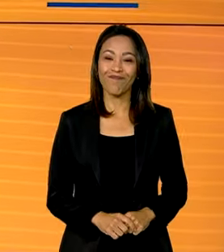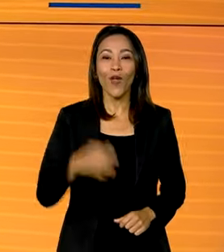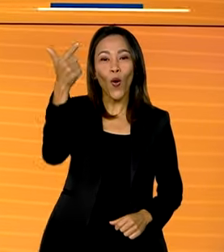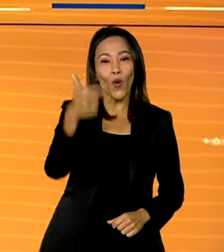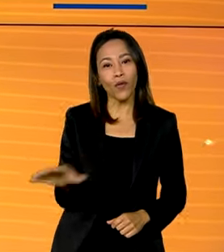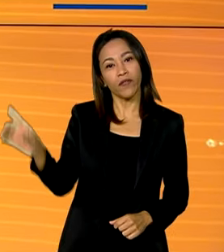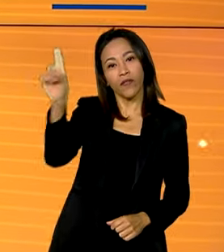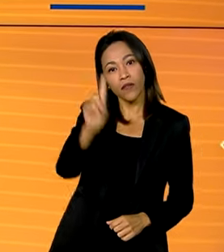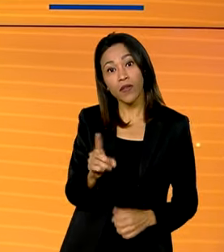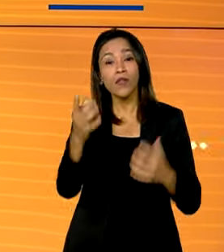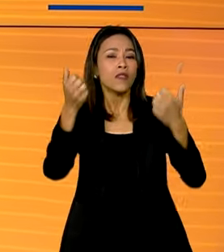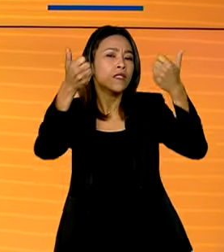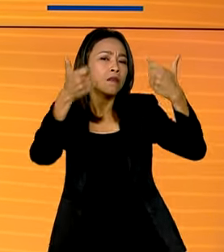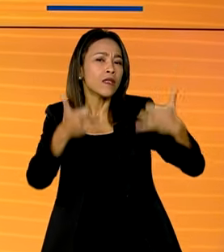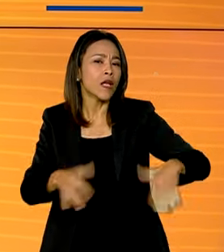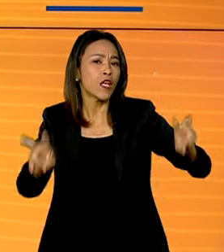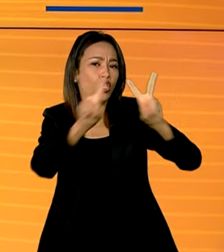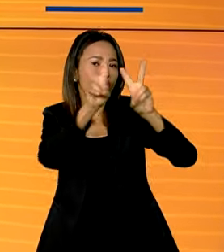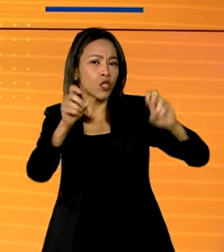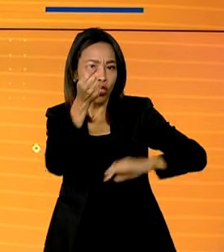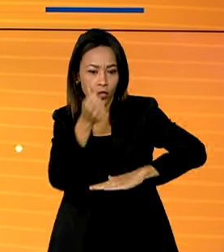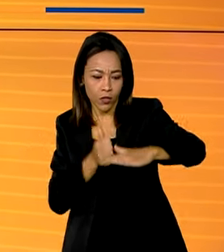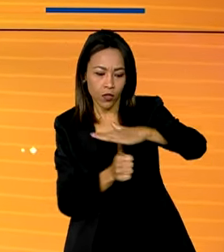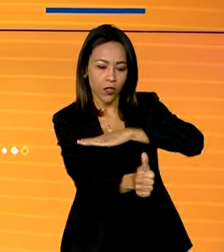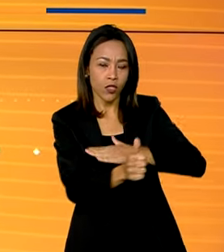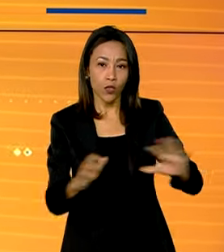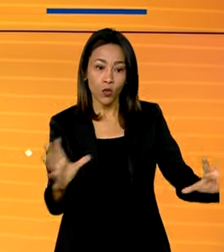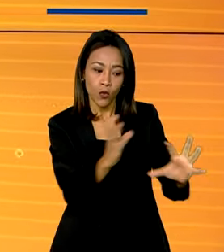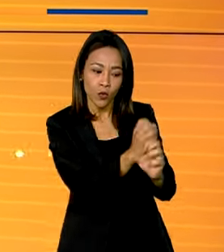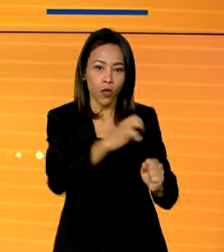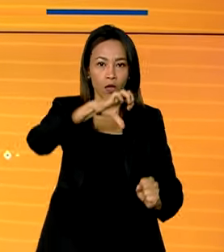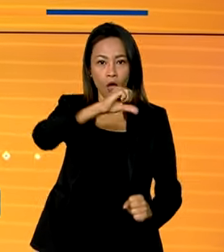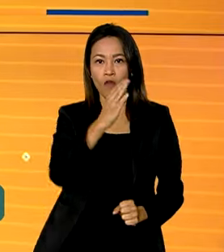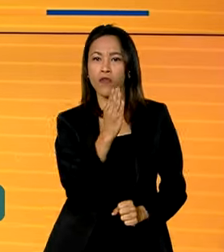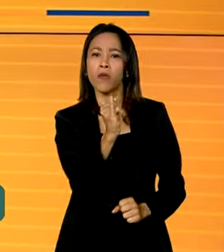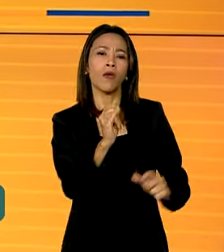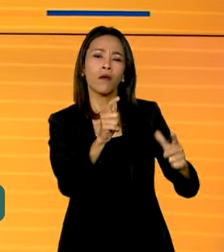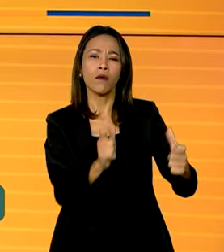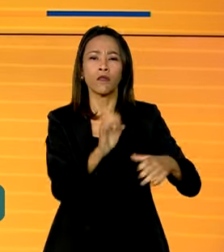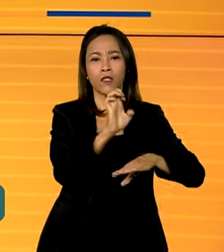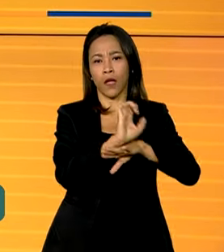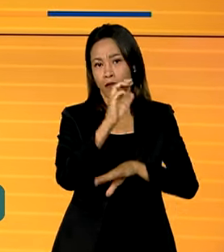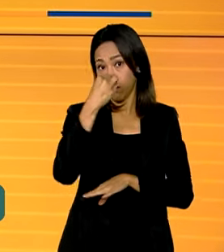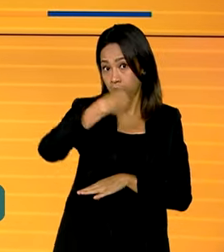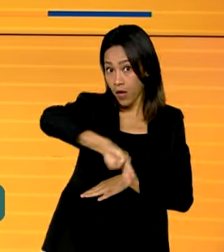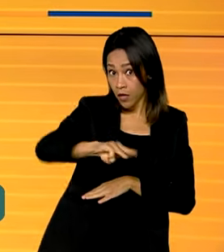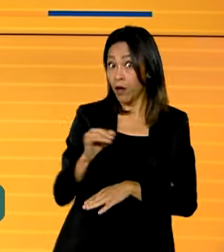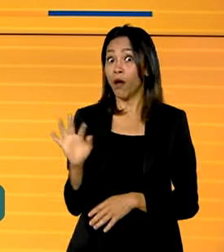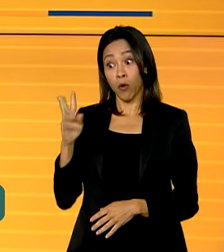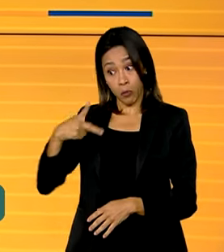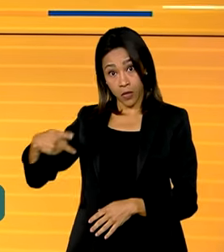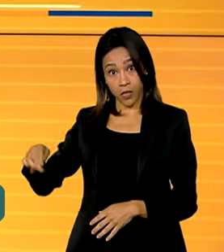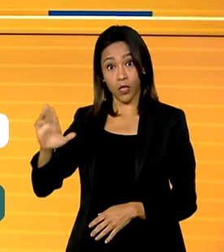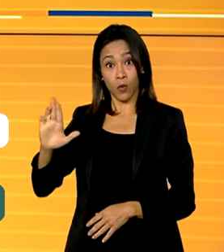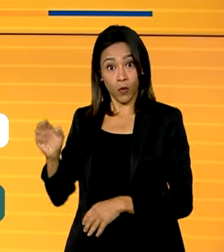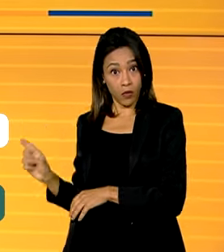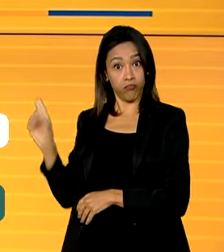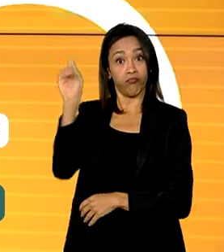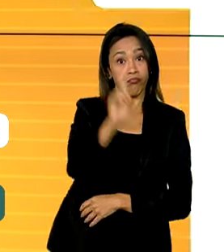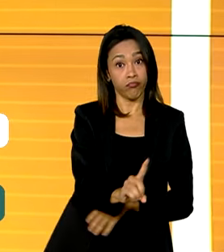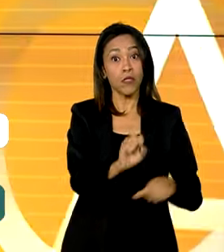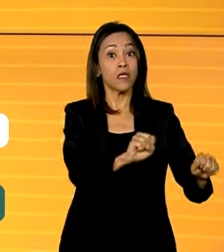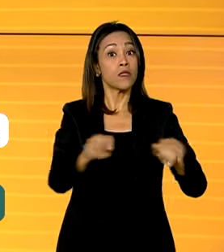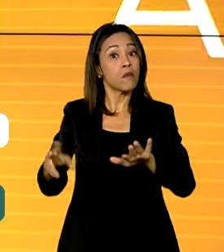Estamos de volta e vamos falar dos investimentos de 9 bilhões de reais no Maranhão. O presidente Lula esteve lá na semana passada e